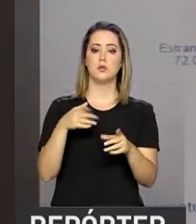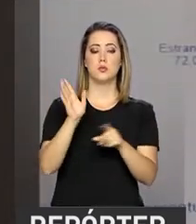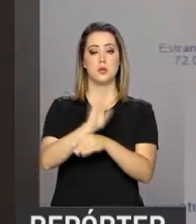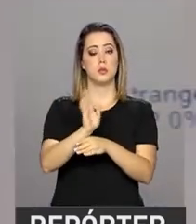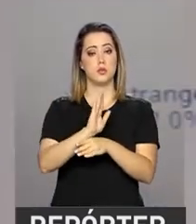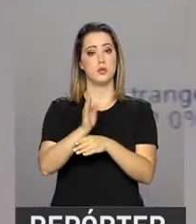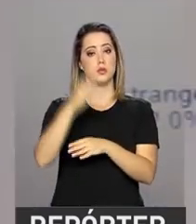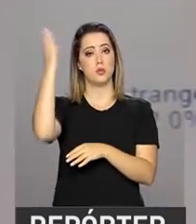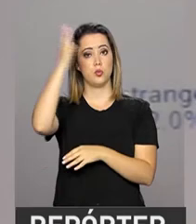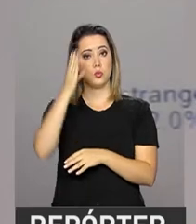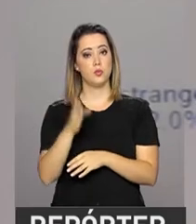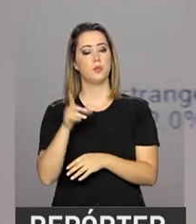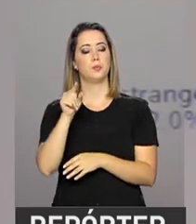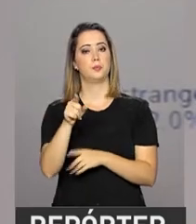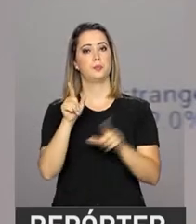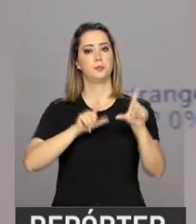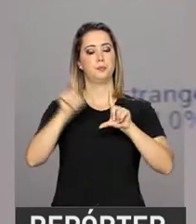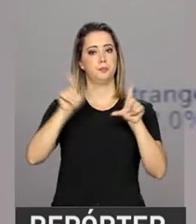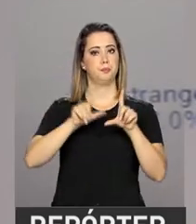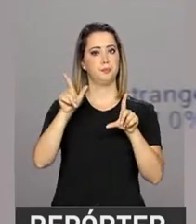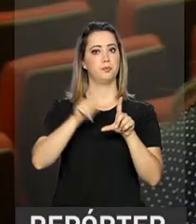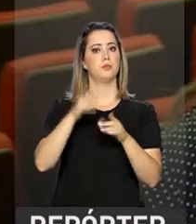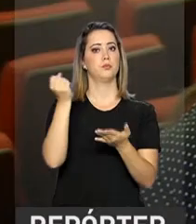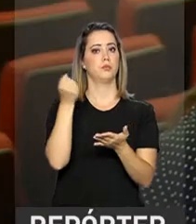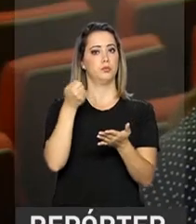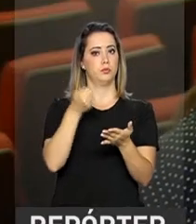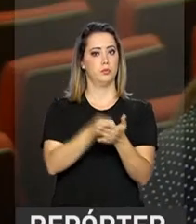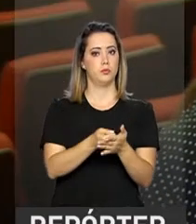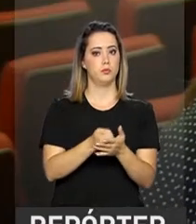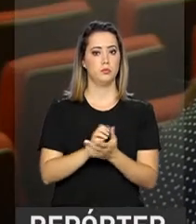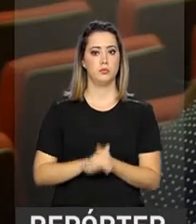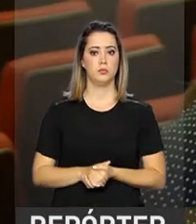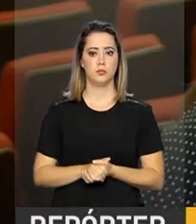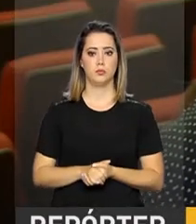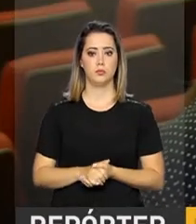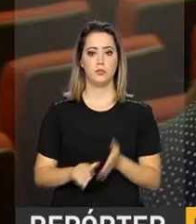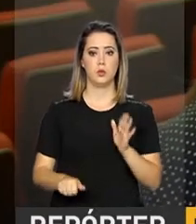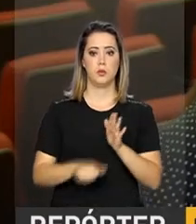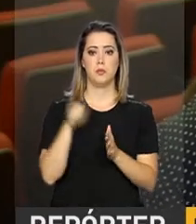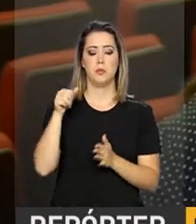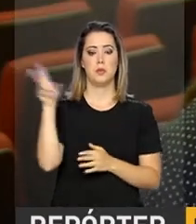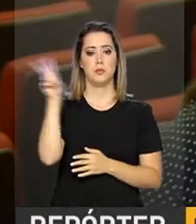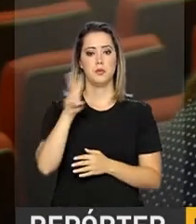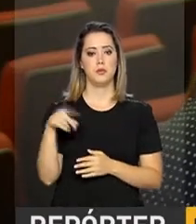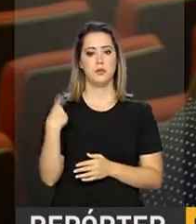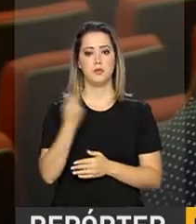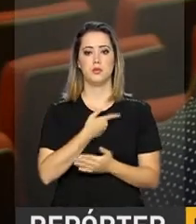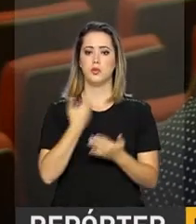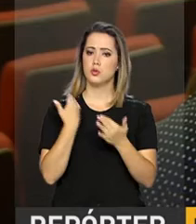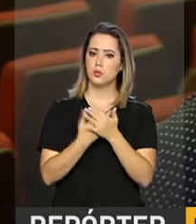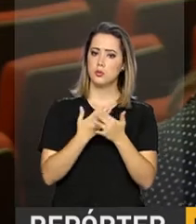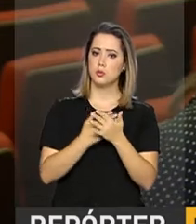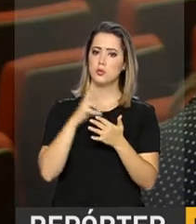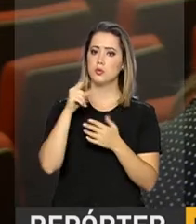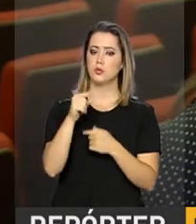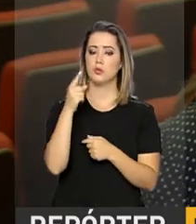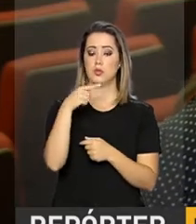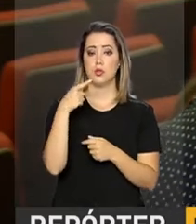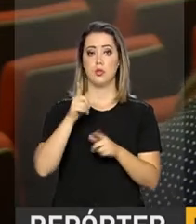nacionais na programação da TV por assinatura. É a primeira vez que a gente está fazendo um estudo com toda a programação,